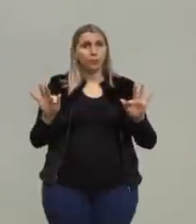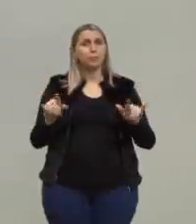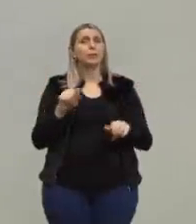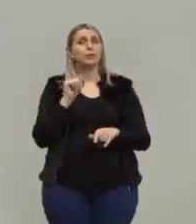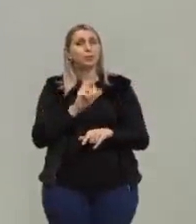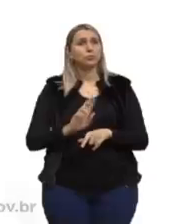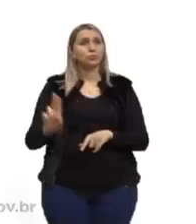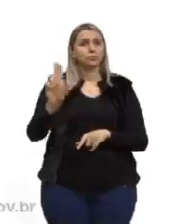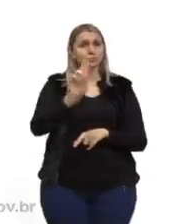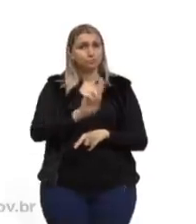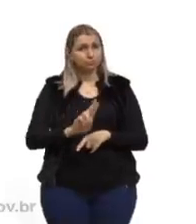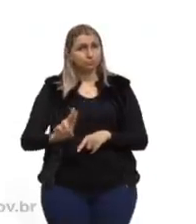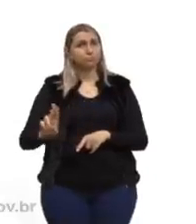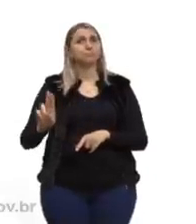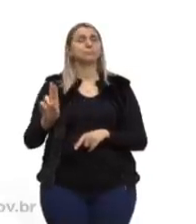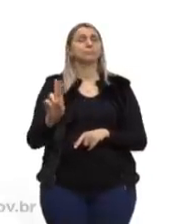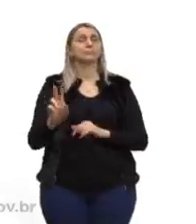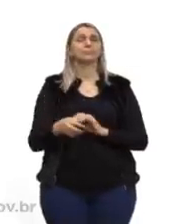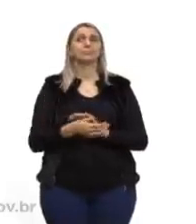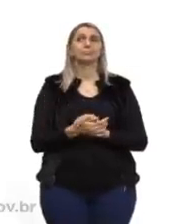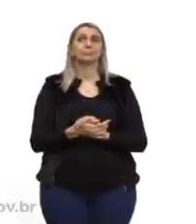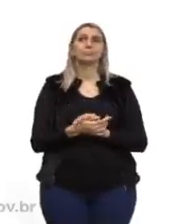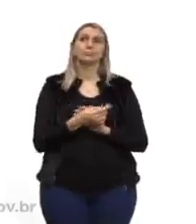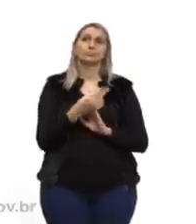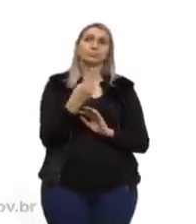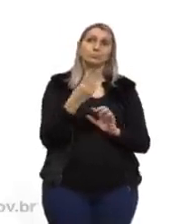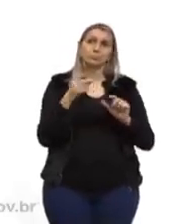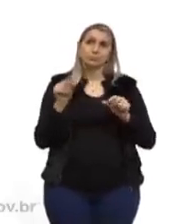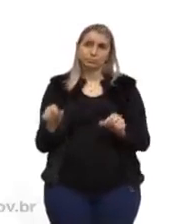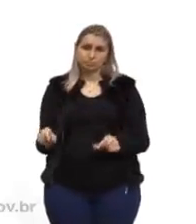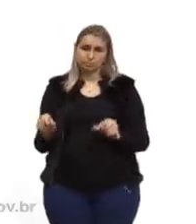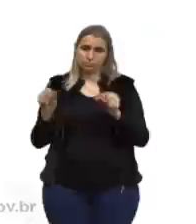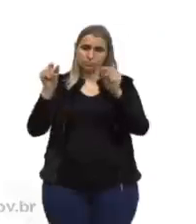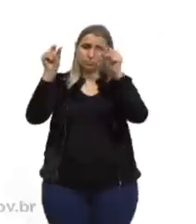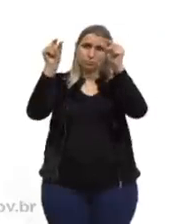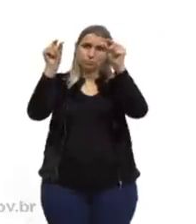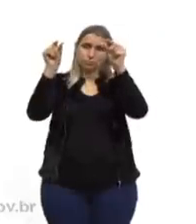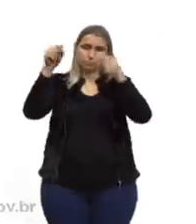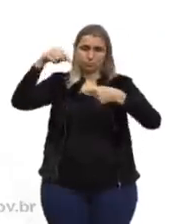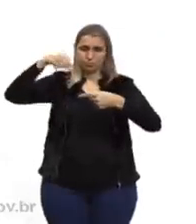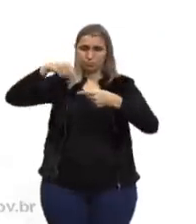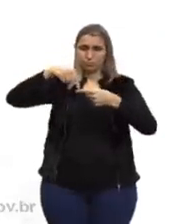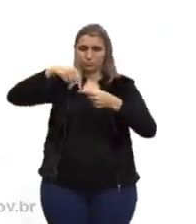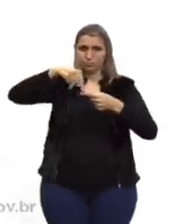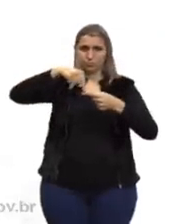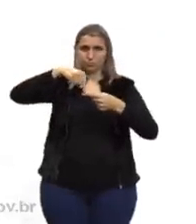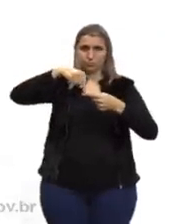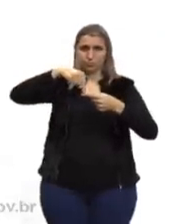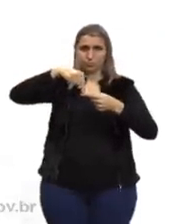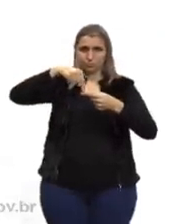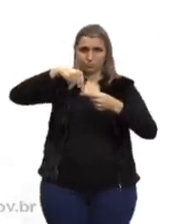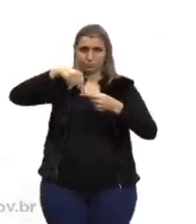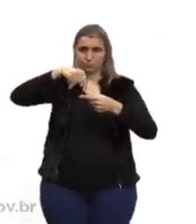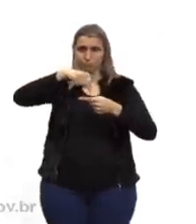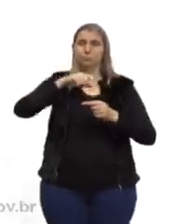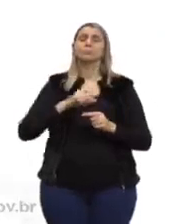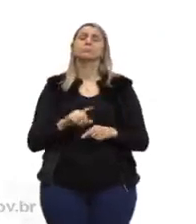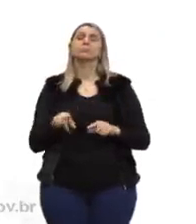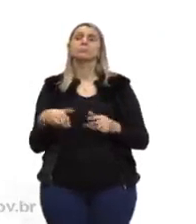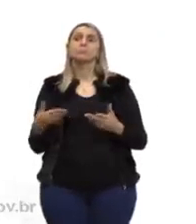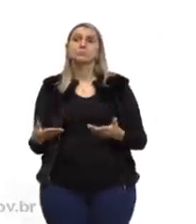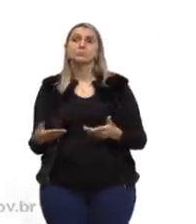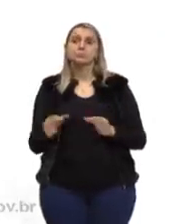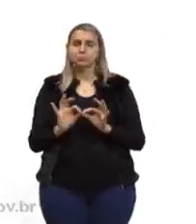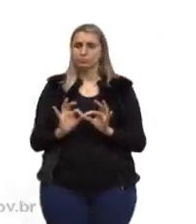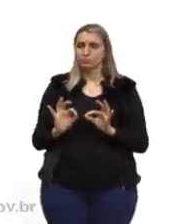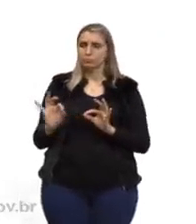bom? Então, aqui, o que, que eu preciso? Dois postes perpendiculares ao solo estão a